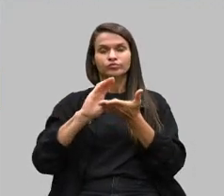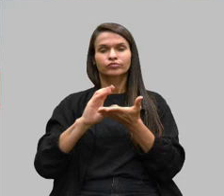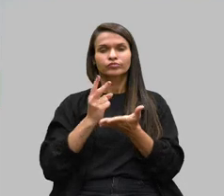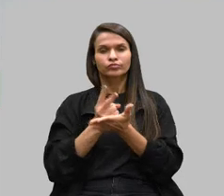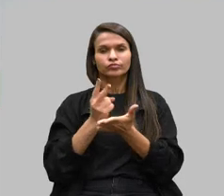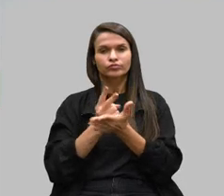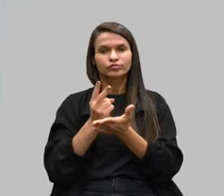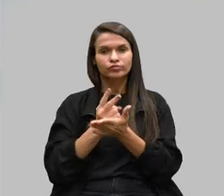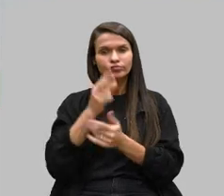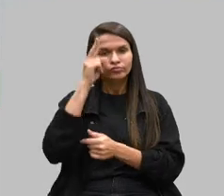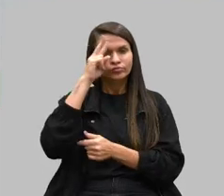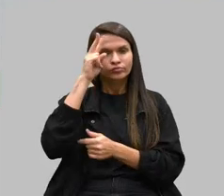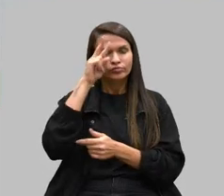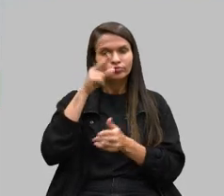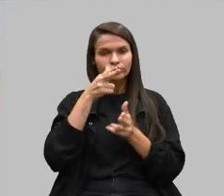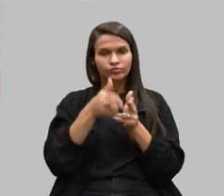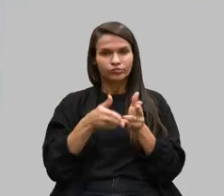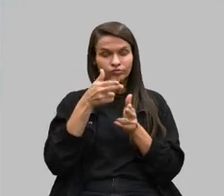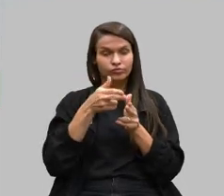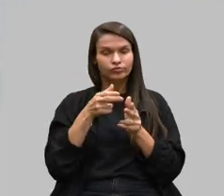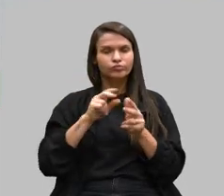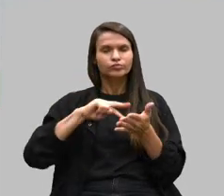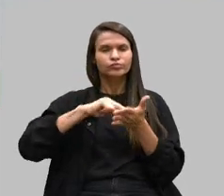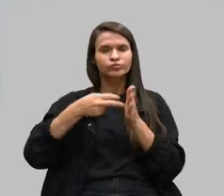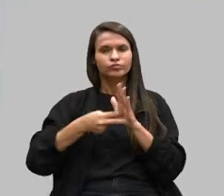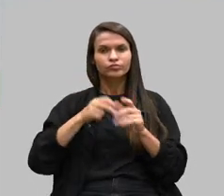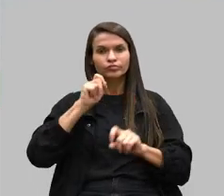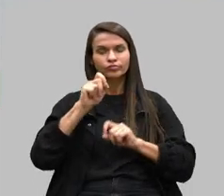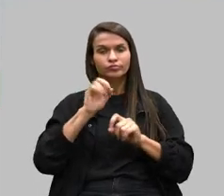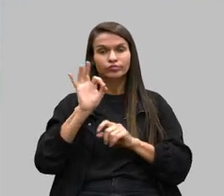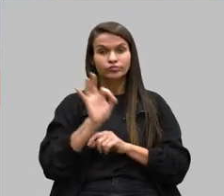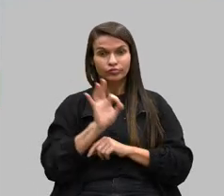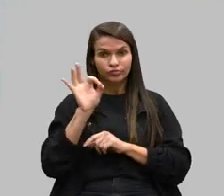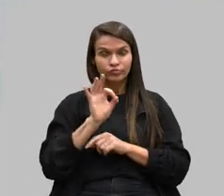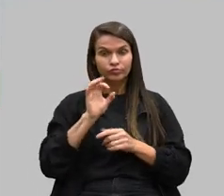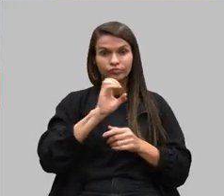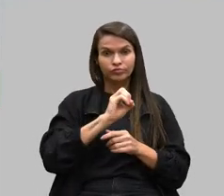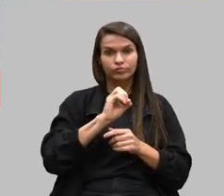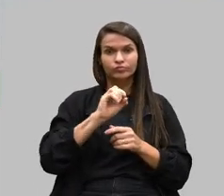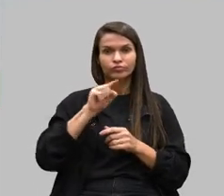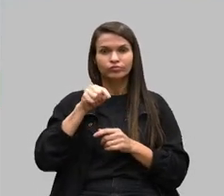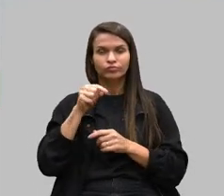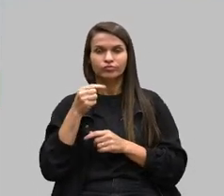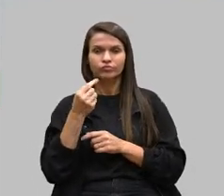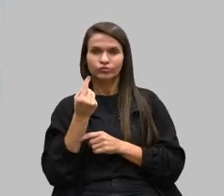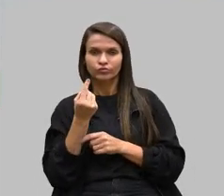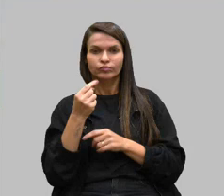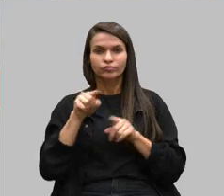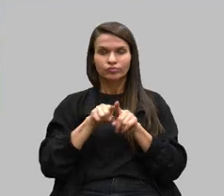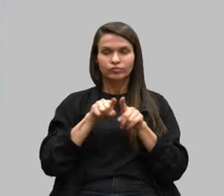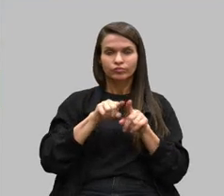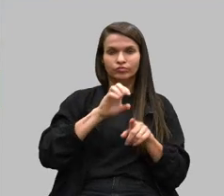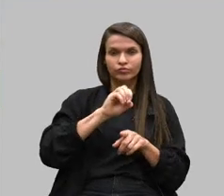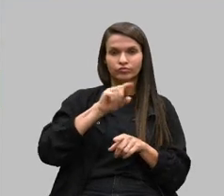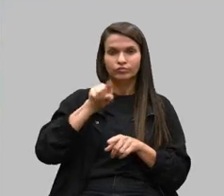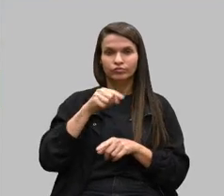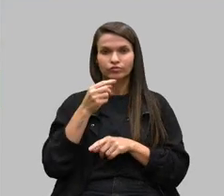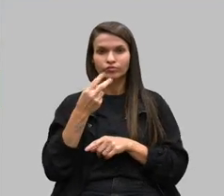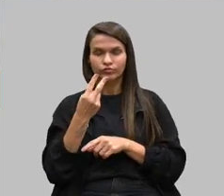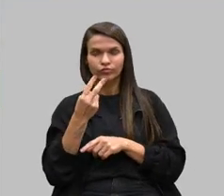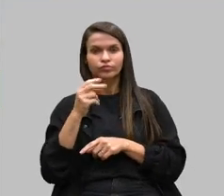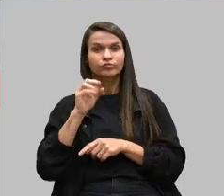memória Ferroviária O que é isso são percentuais de 0,1 e 0,2 respectivamente sobre o